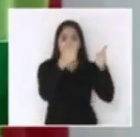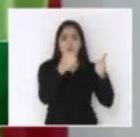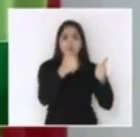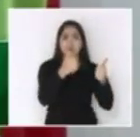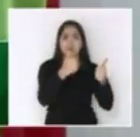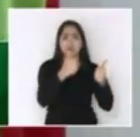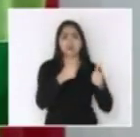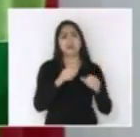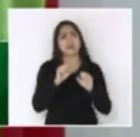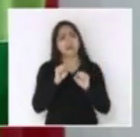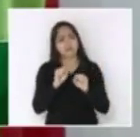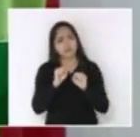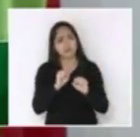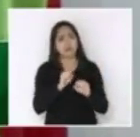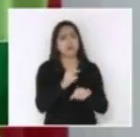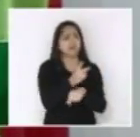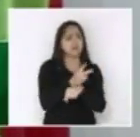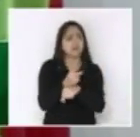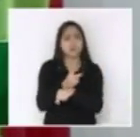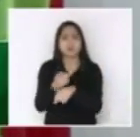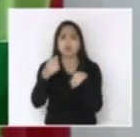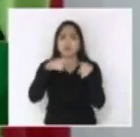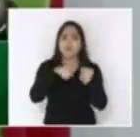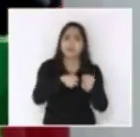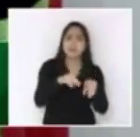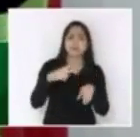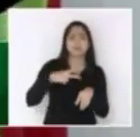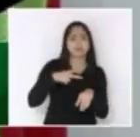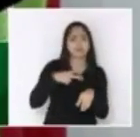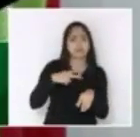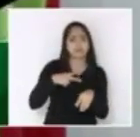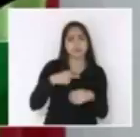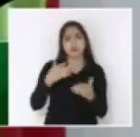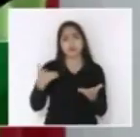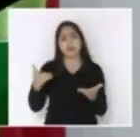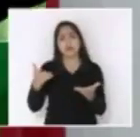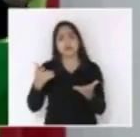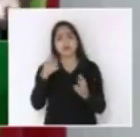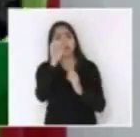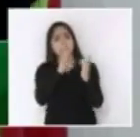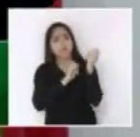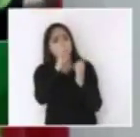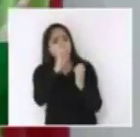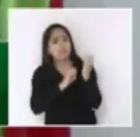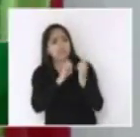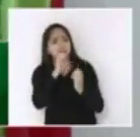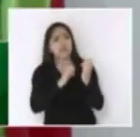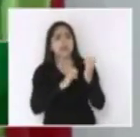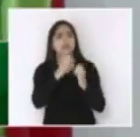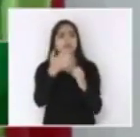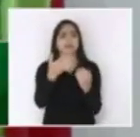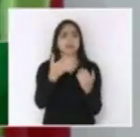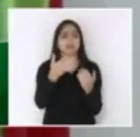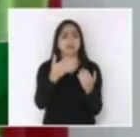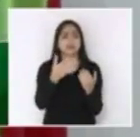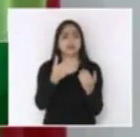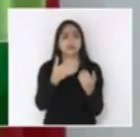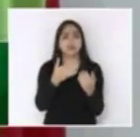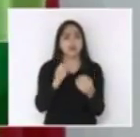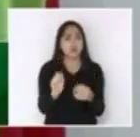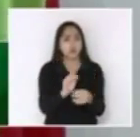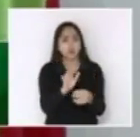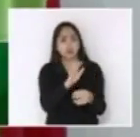procurar parceria na iniciativa privada. Estão aí as grandes cervejarias, com os seus lucros exorbitantes, não